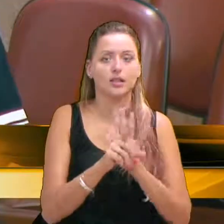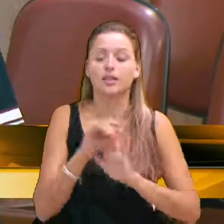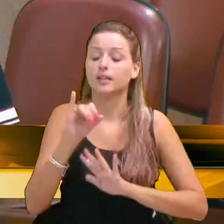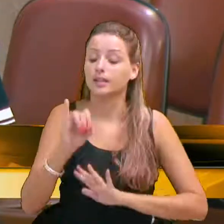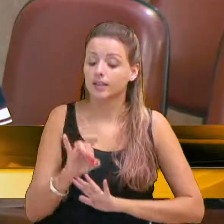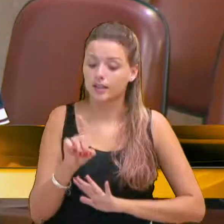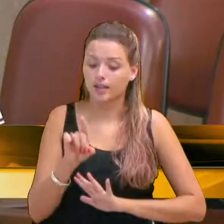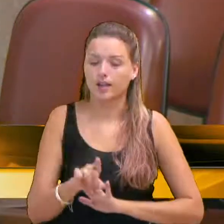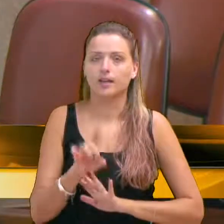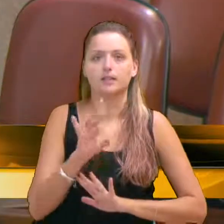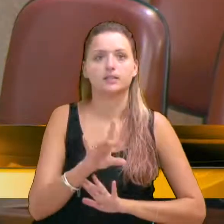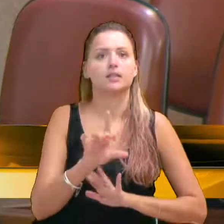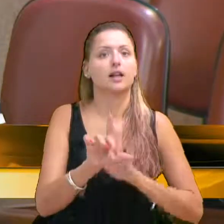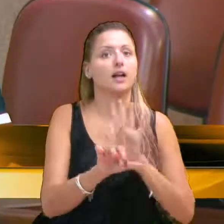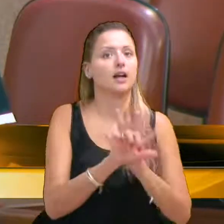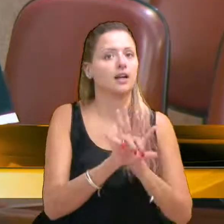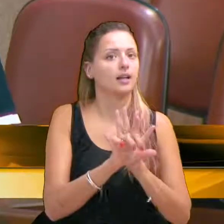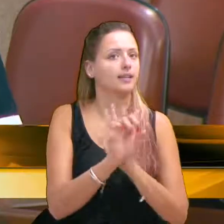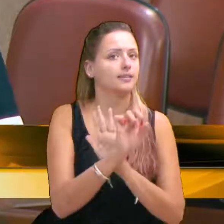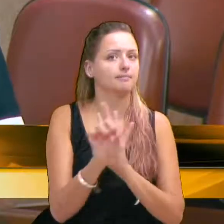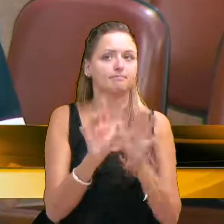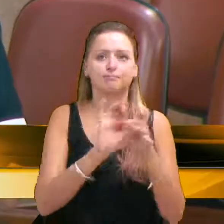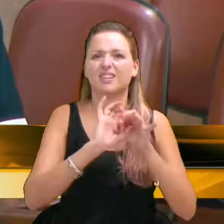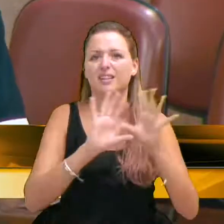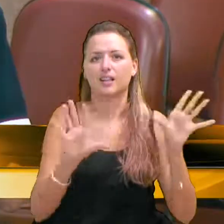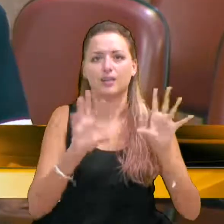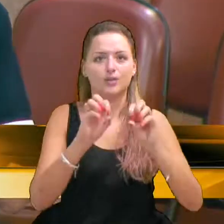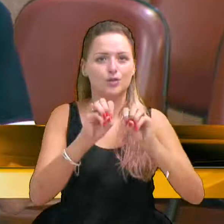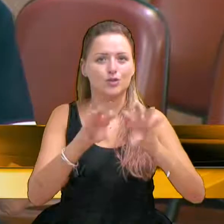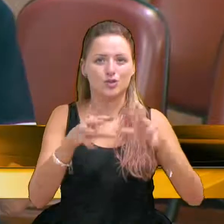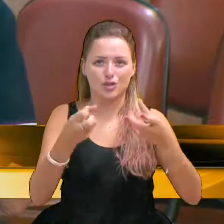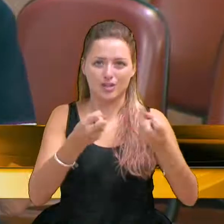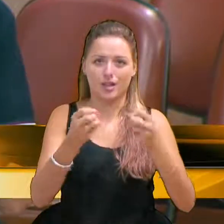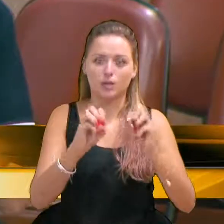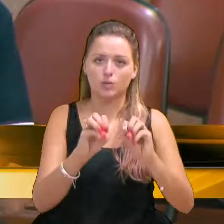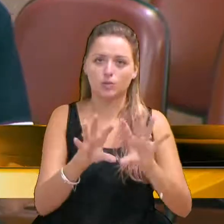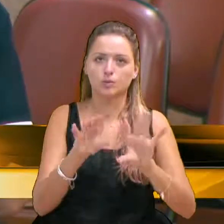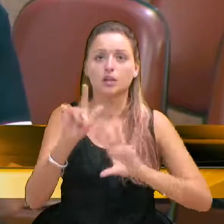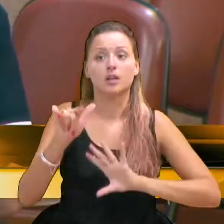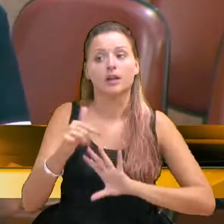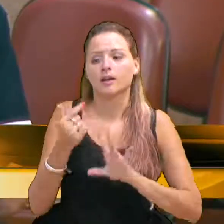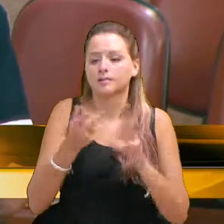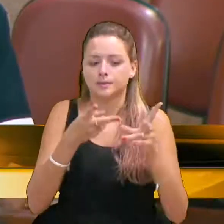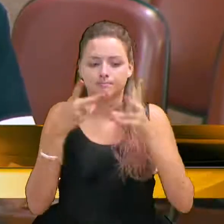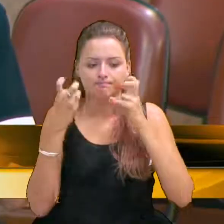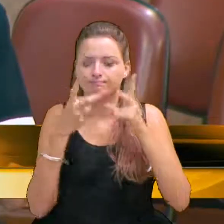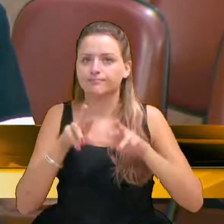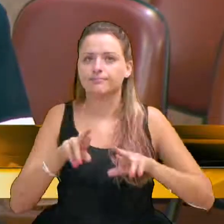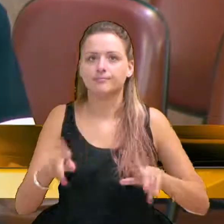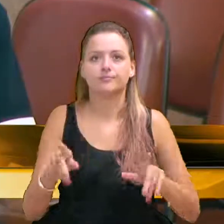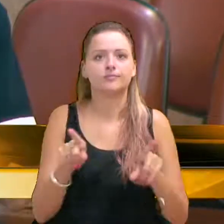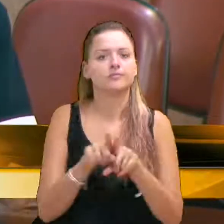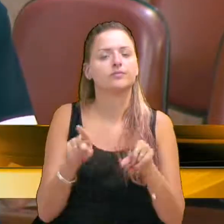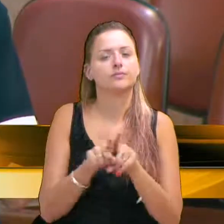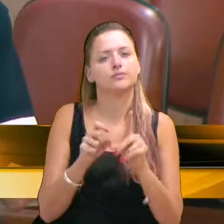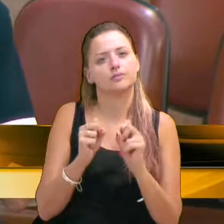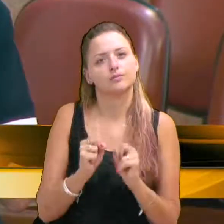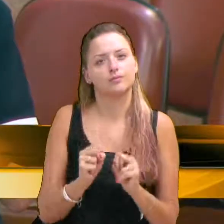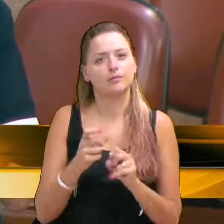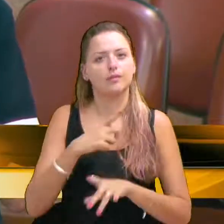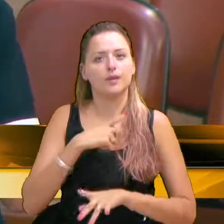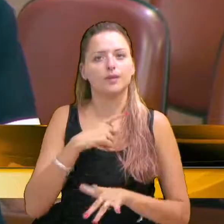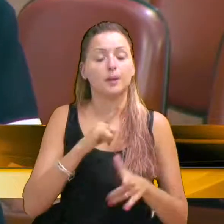segundo especialistas, o uso indiscriminado do farol altera os elementos naturais de percepção e pode